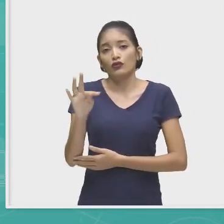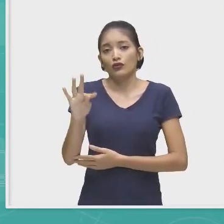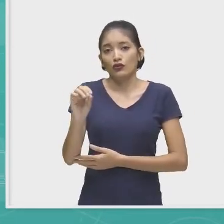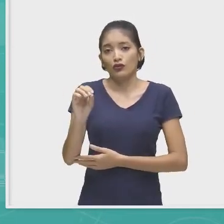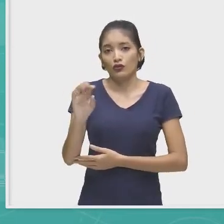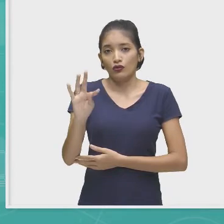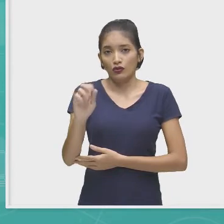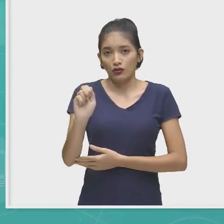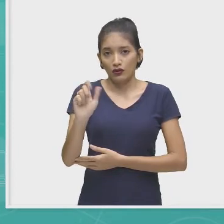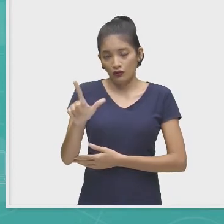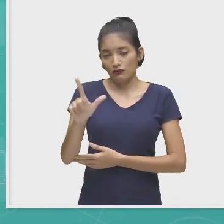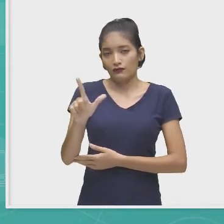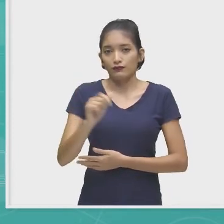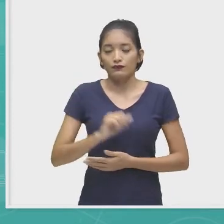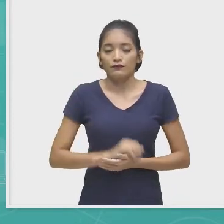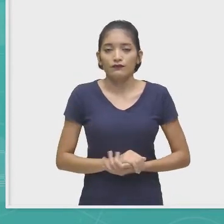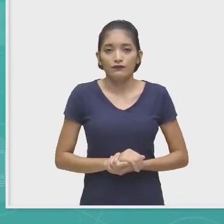total.